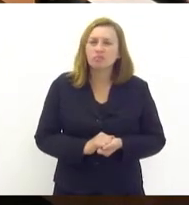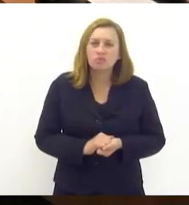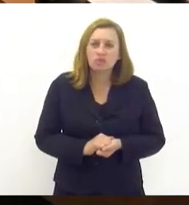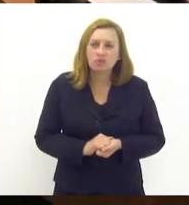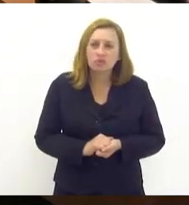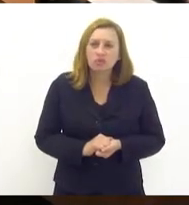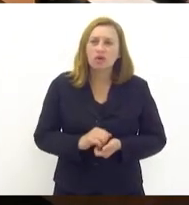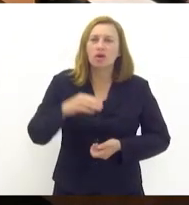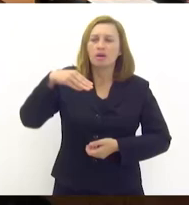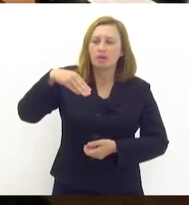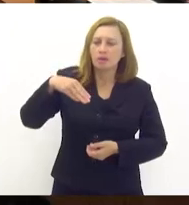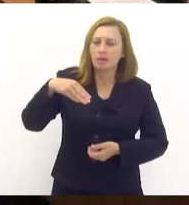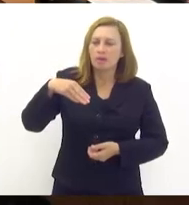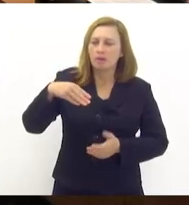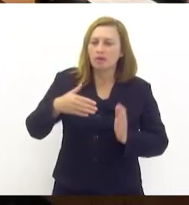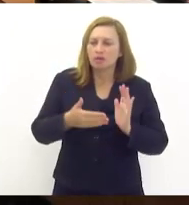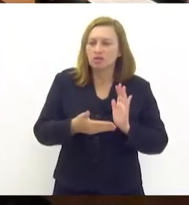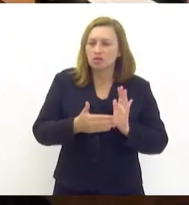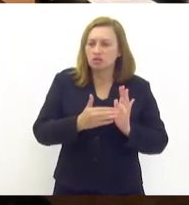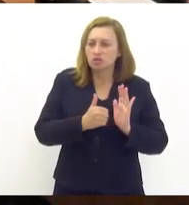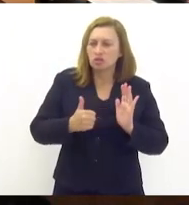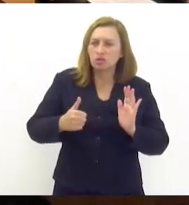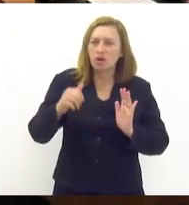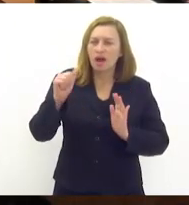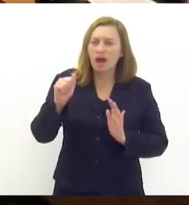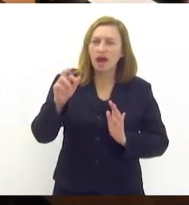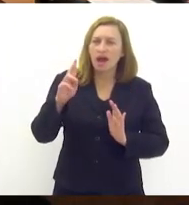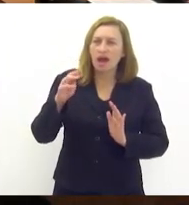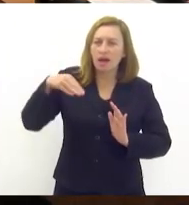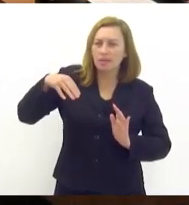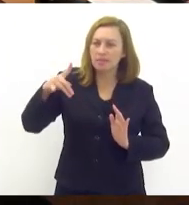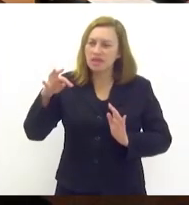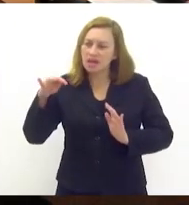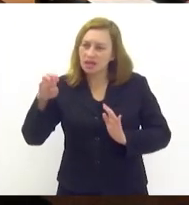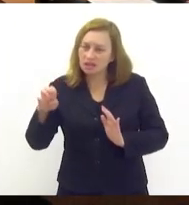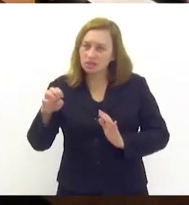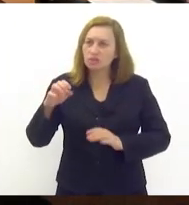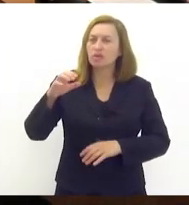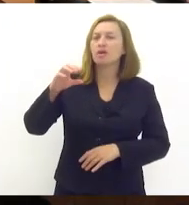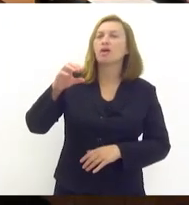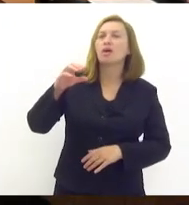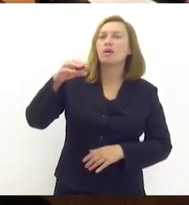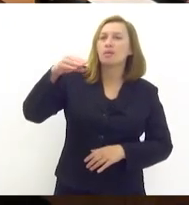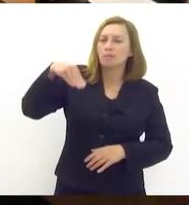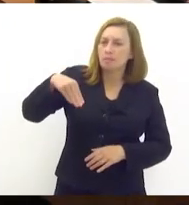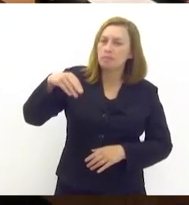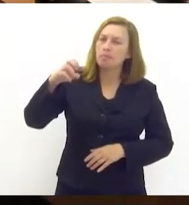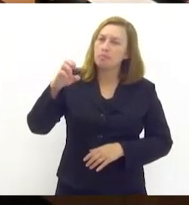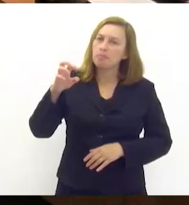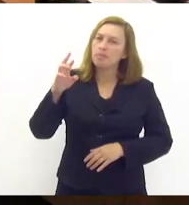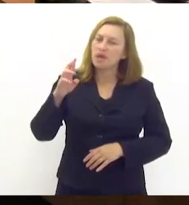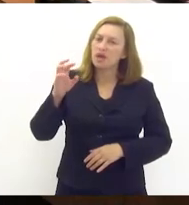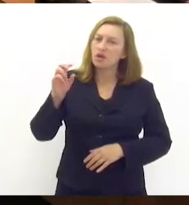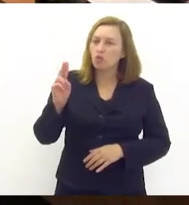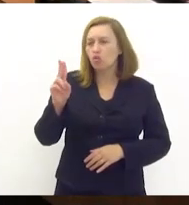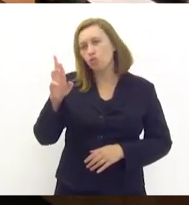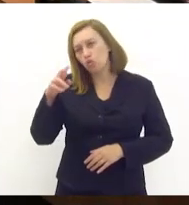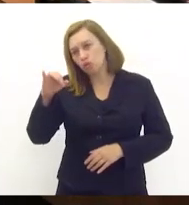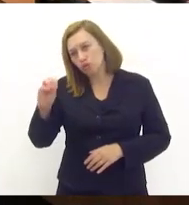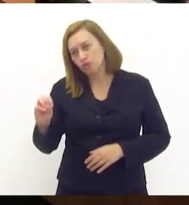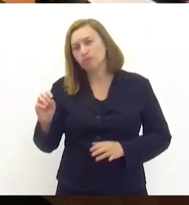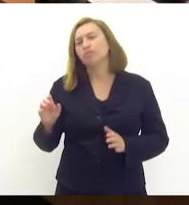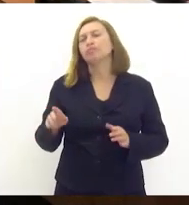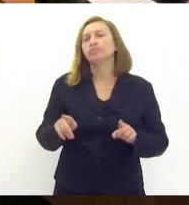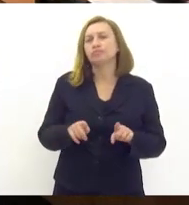o mercúrio o jato de arenos estaleiros que estava silicode no pulmão dos Metalúrgicos todas elas foram feitas com